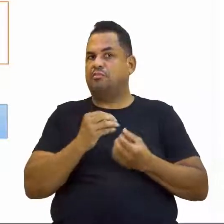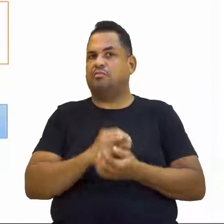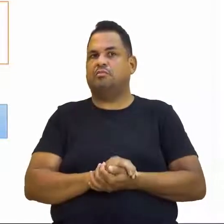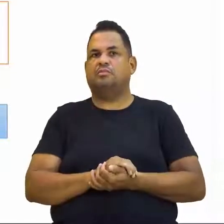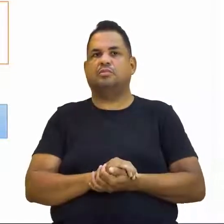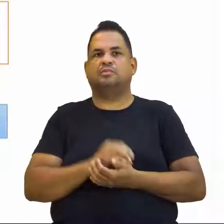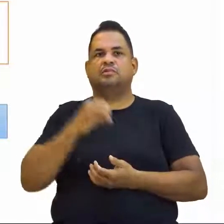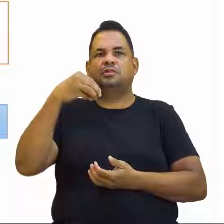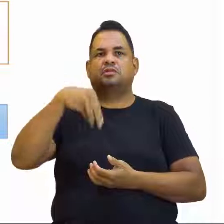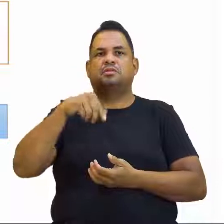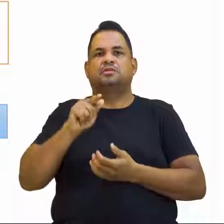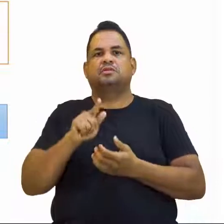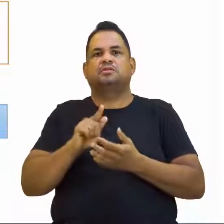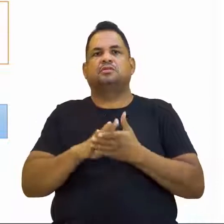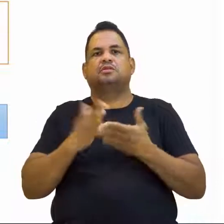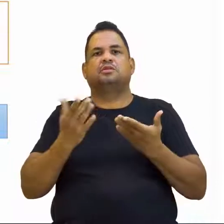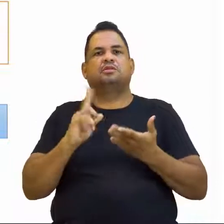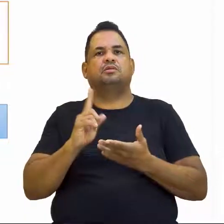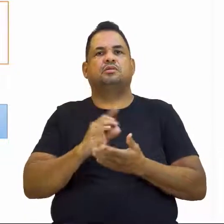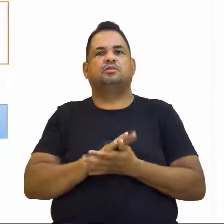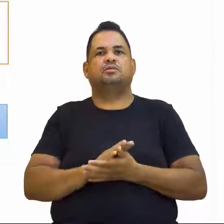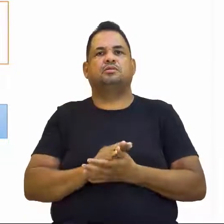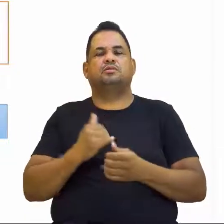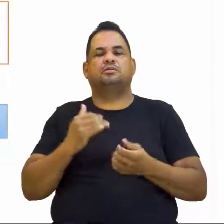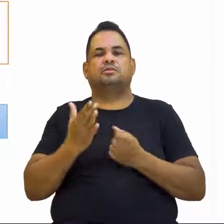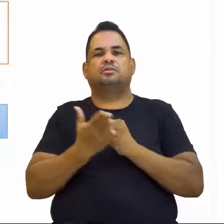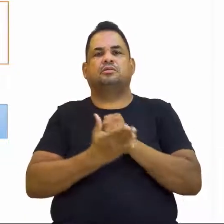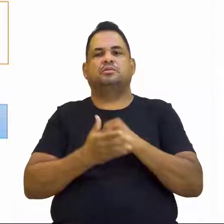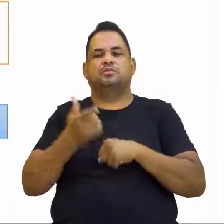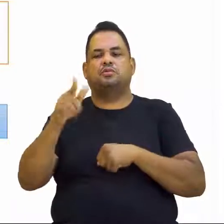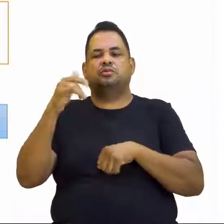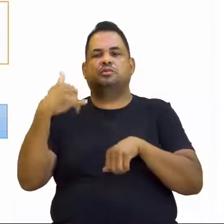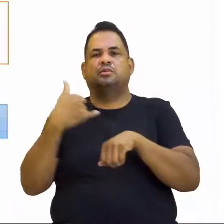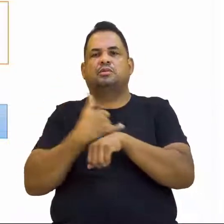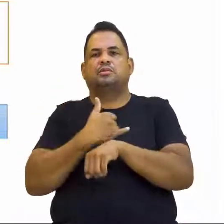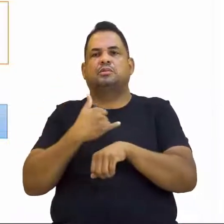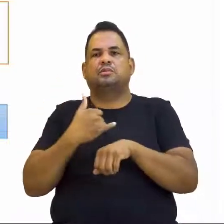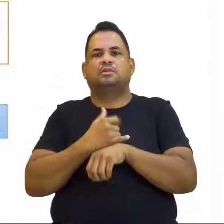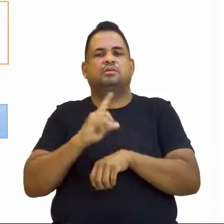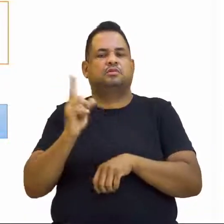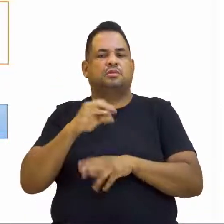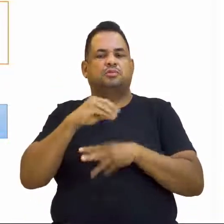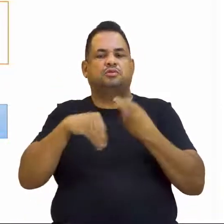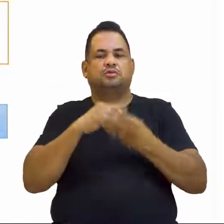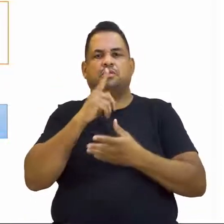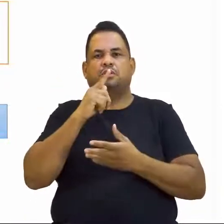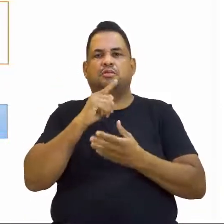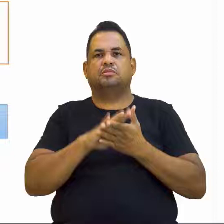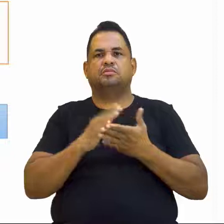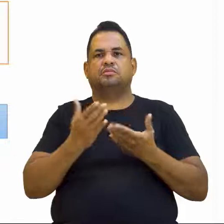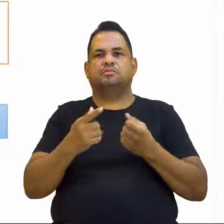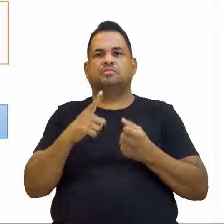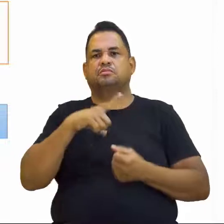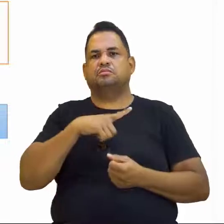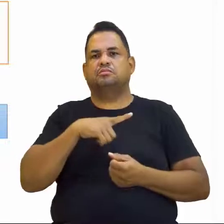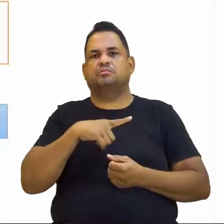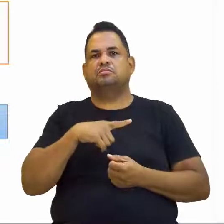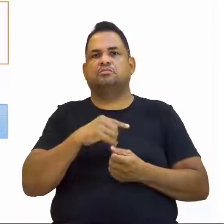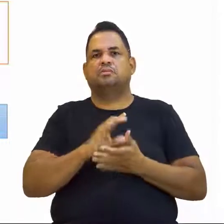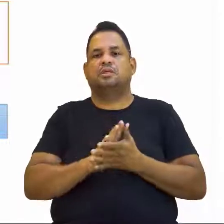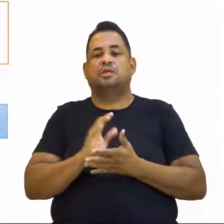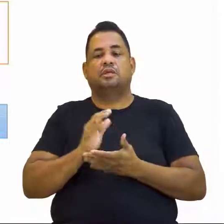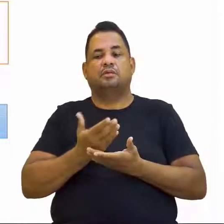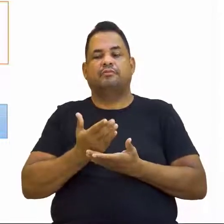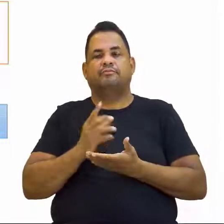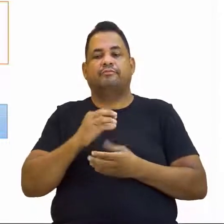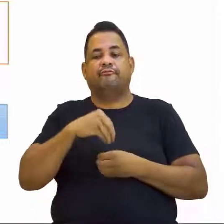insolúvel. E as bases que são formadas com outros metais são insolúveis. Aí a gente tem a exceção à amônia.